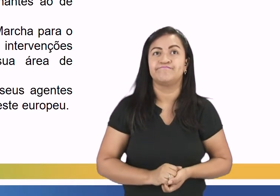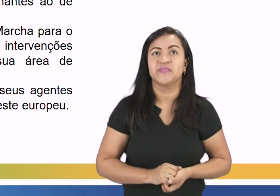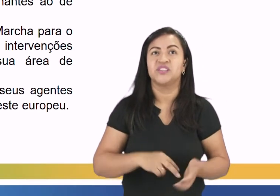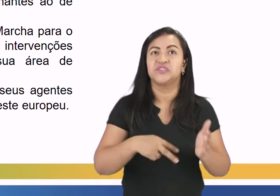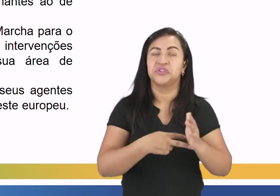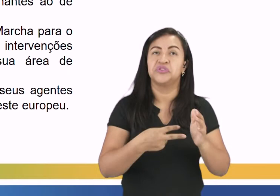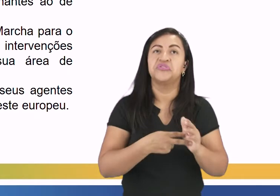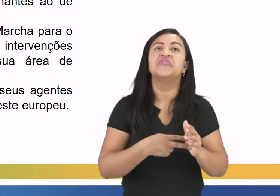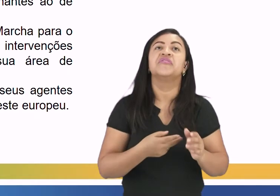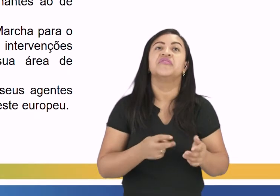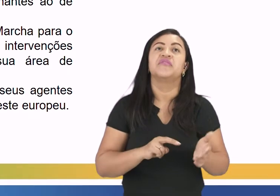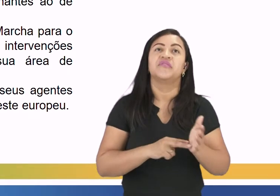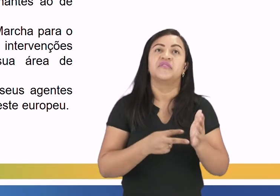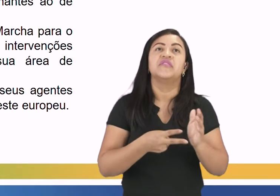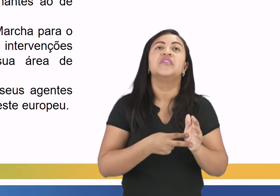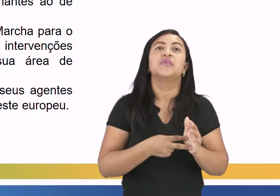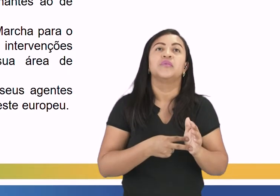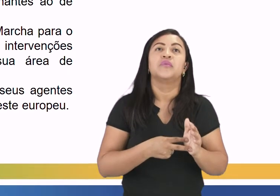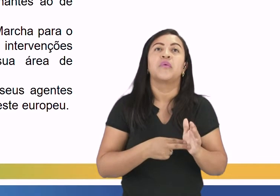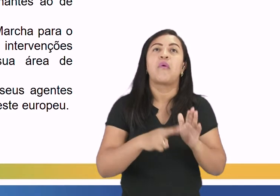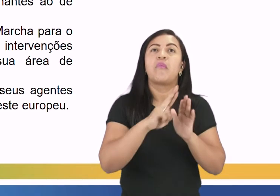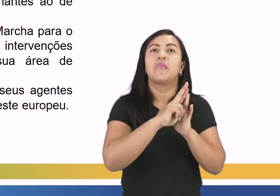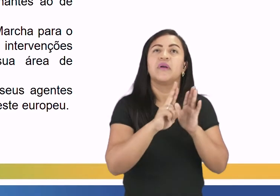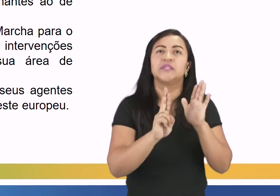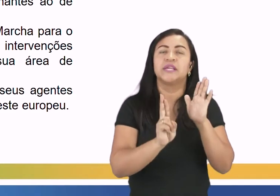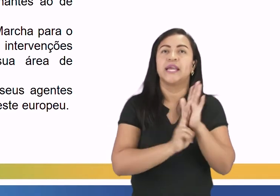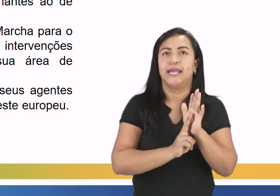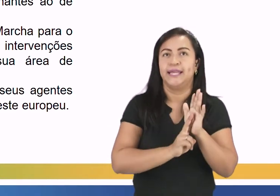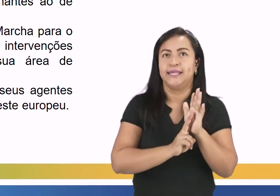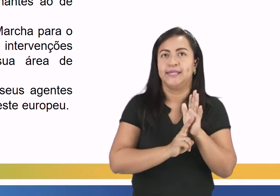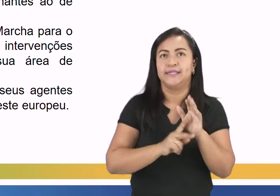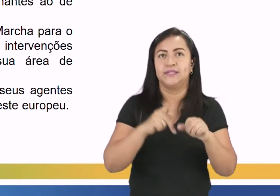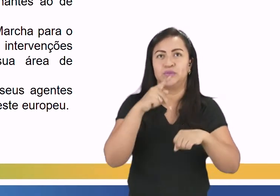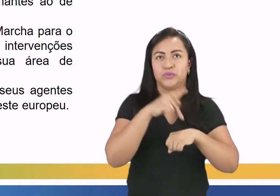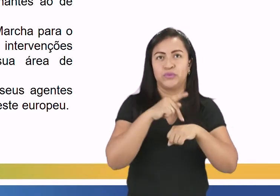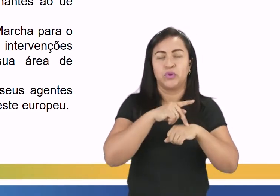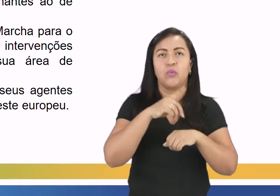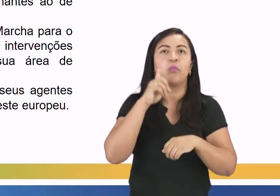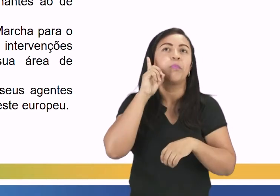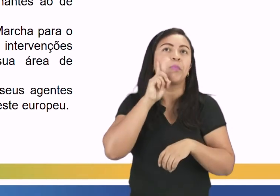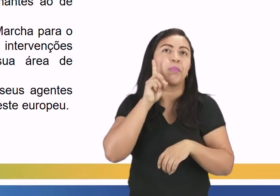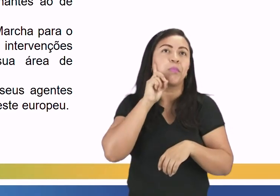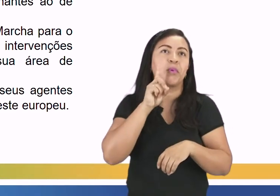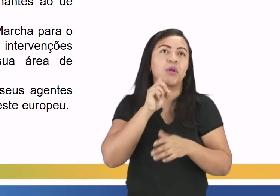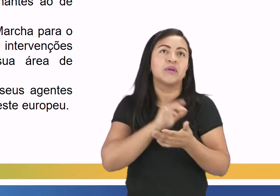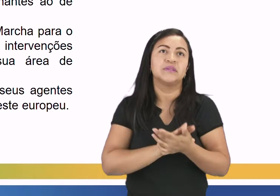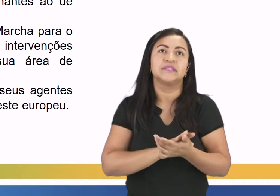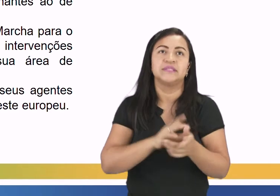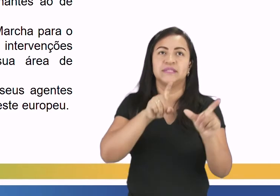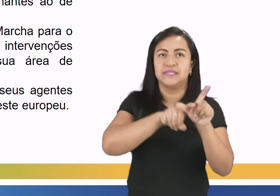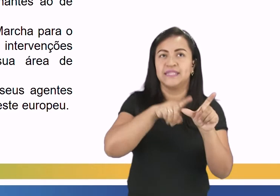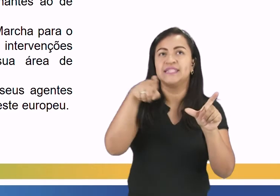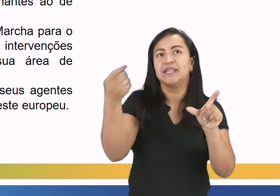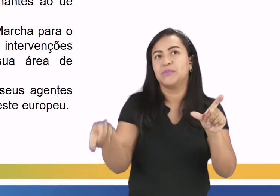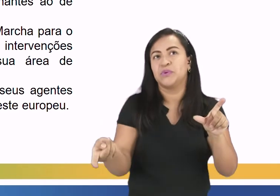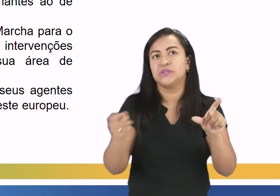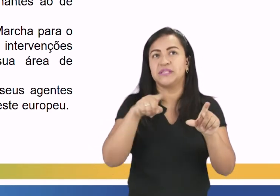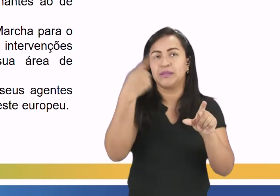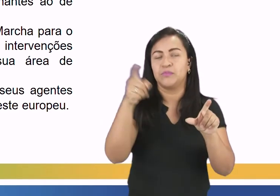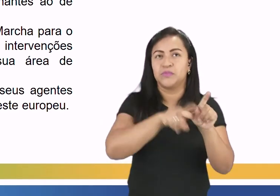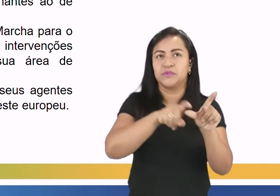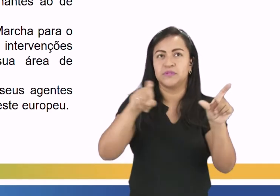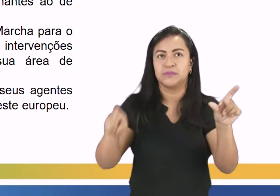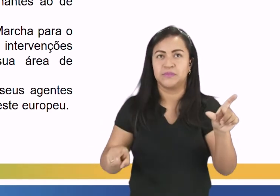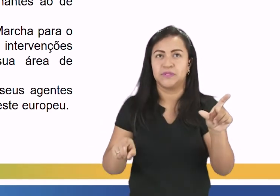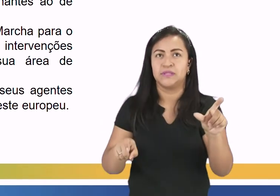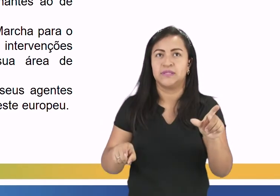medida pragmática dos norte-americanos logo após a independência, buscando superar o isolamento diplomático,